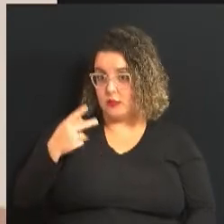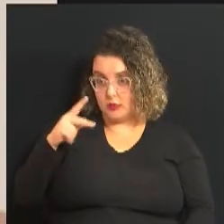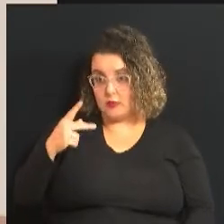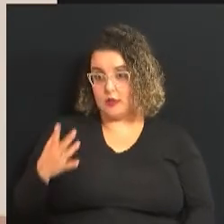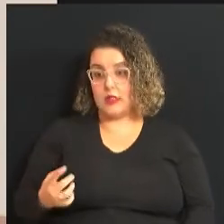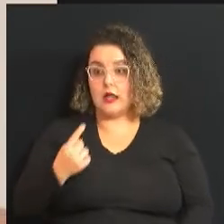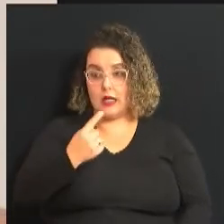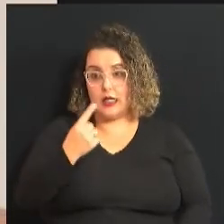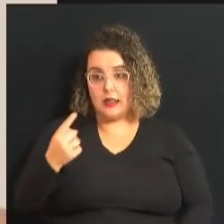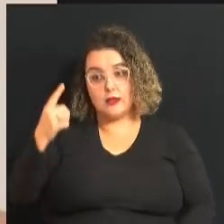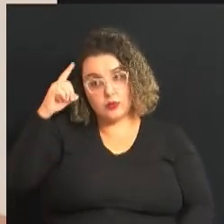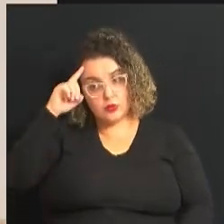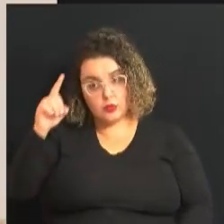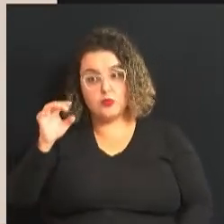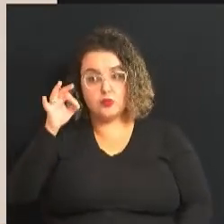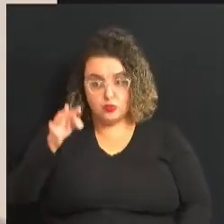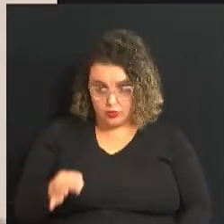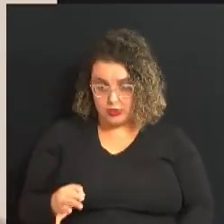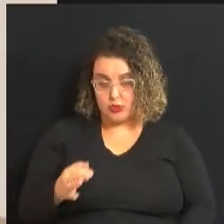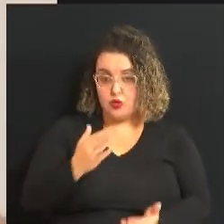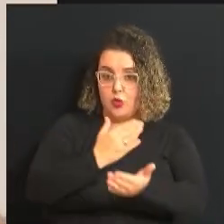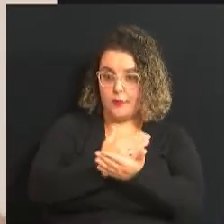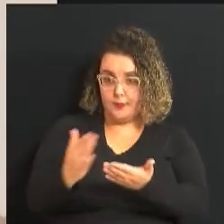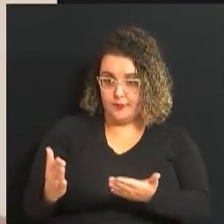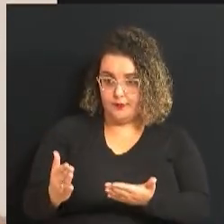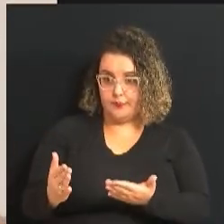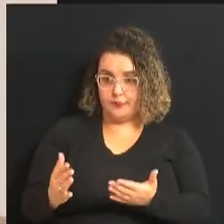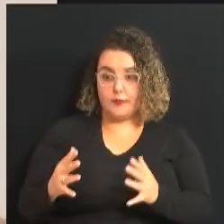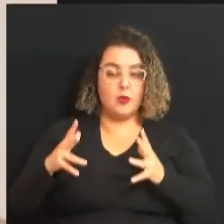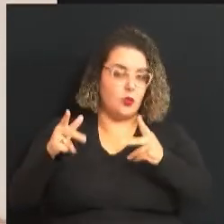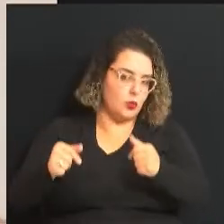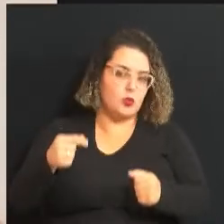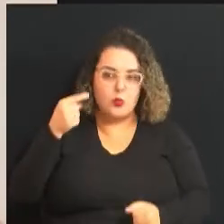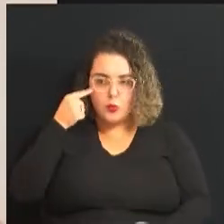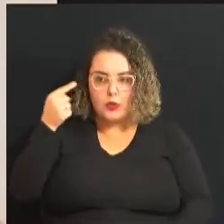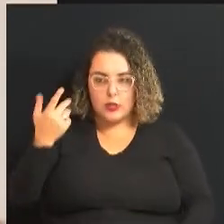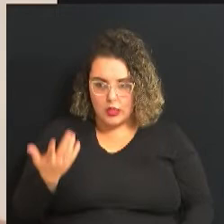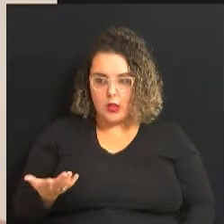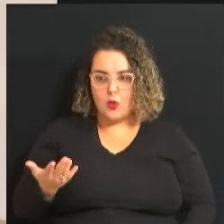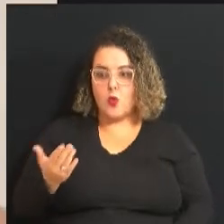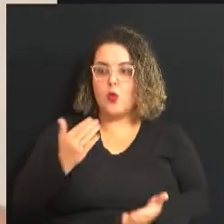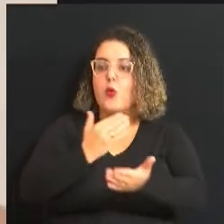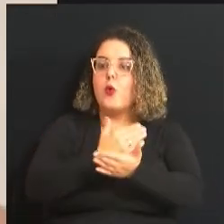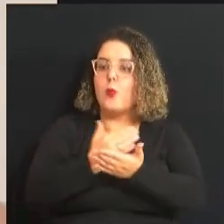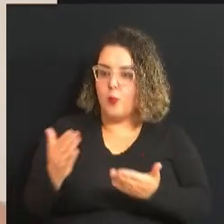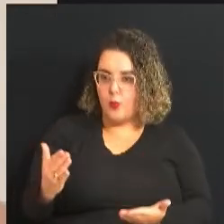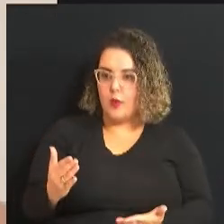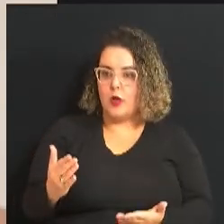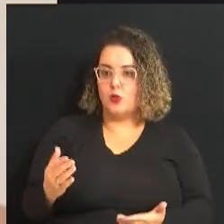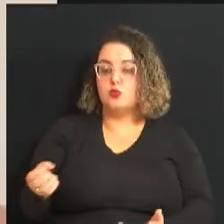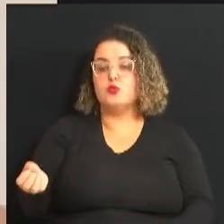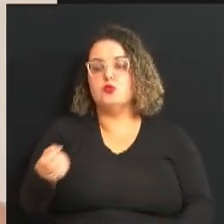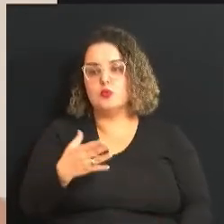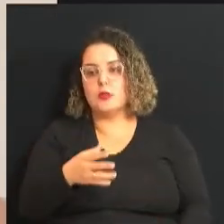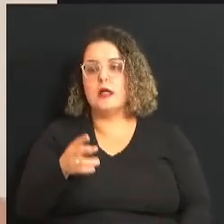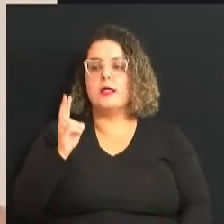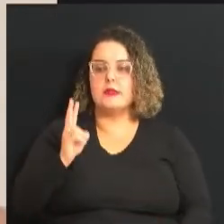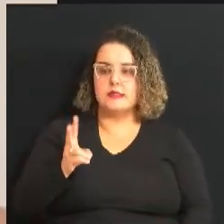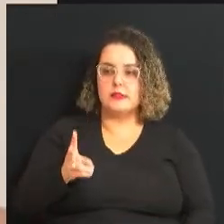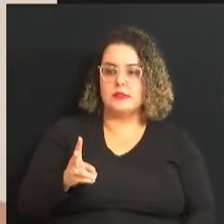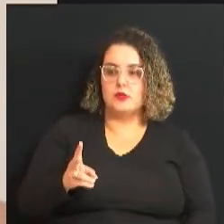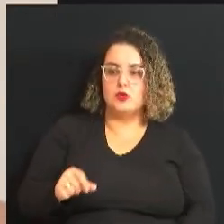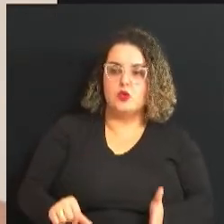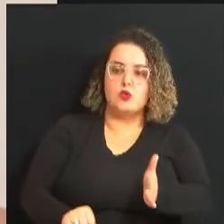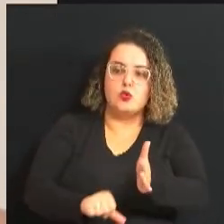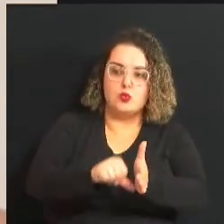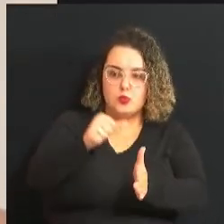dia certo de começar. De uma maneira geral, o ideal começar um método novo sempre no primeiro